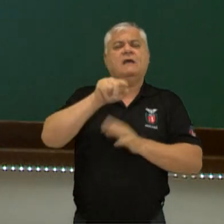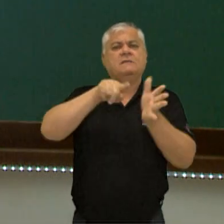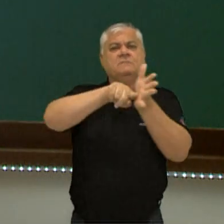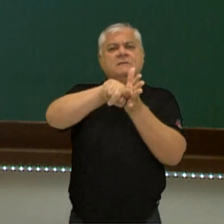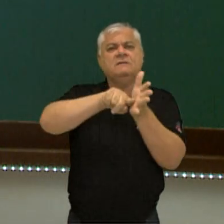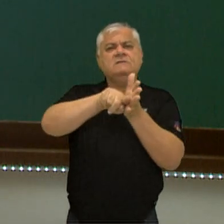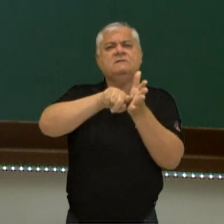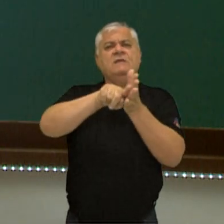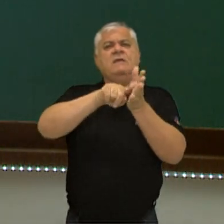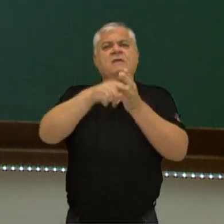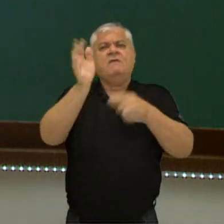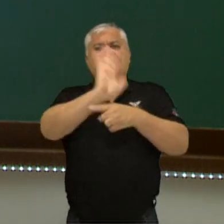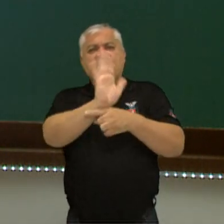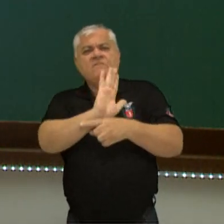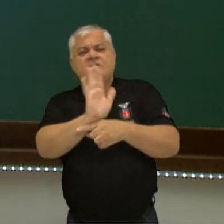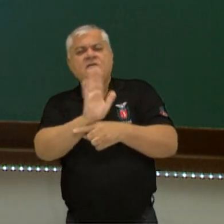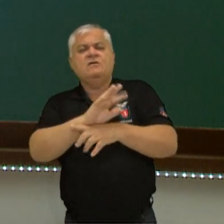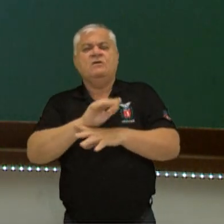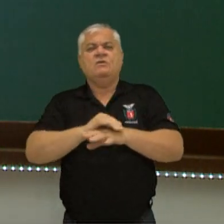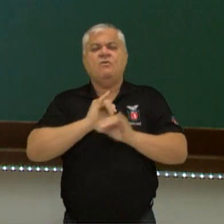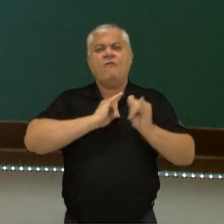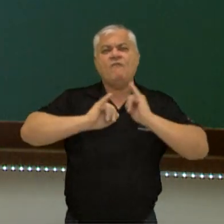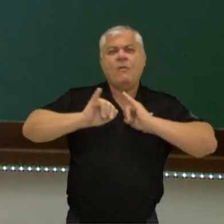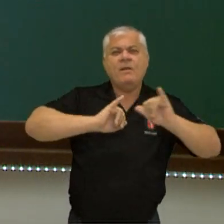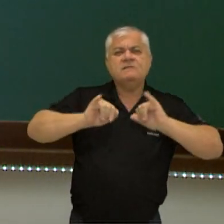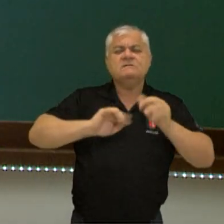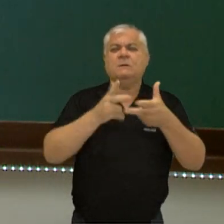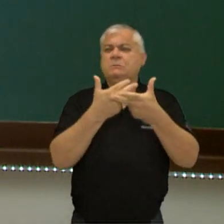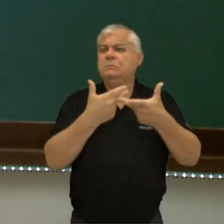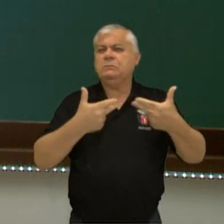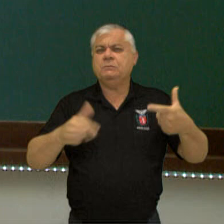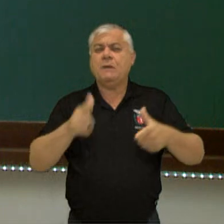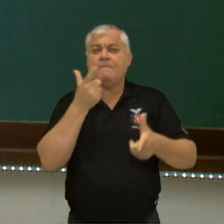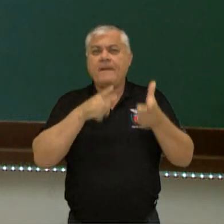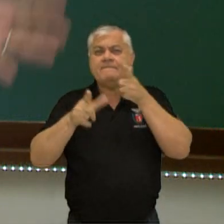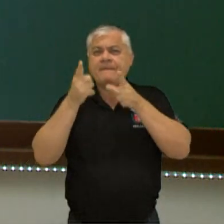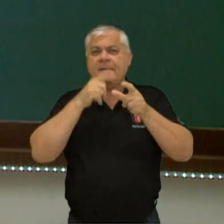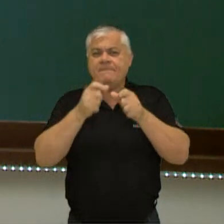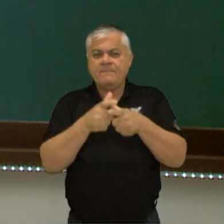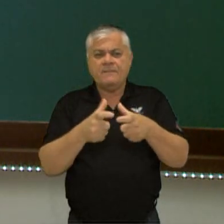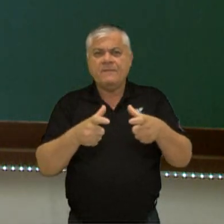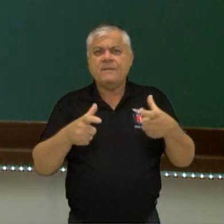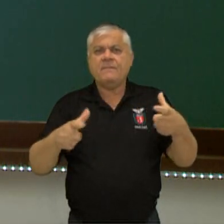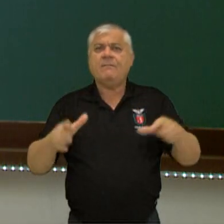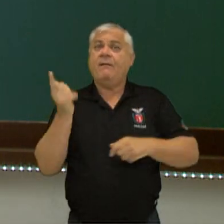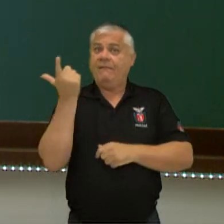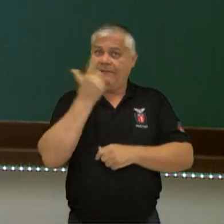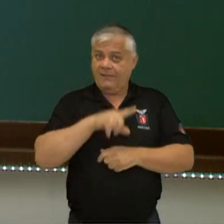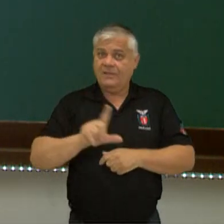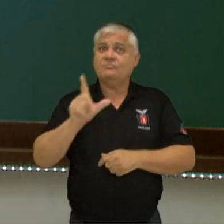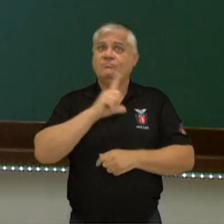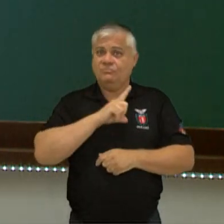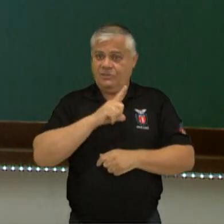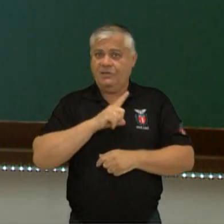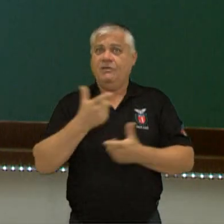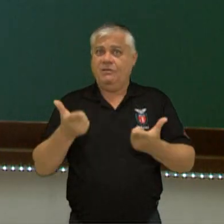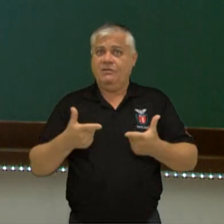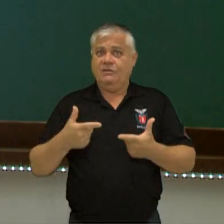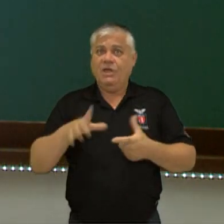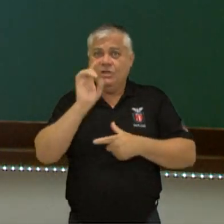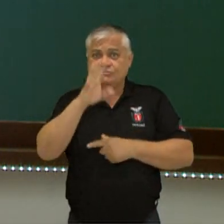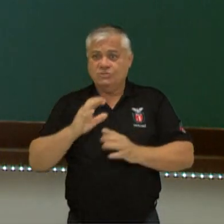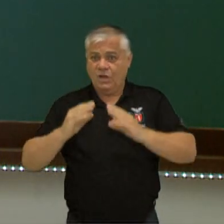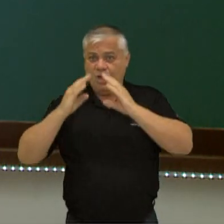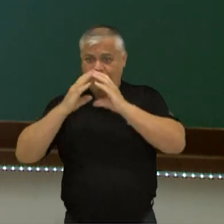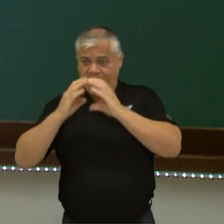pesquisas, informações e vem tendo cada vez mais um espaço, alcançando um território muito maior que só aquele da aldeia.